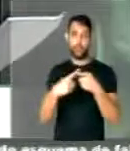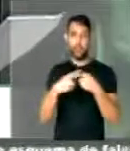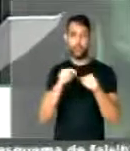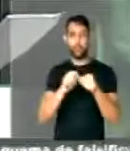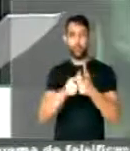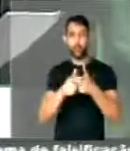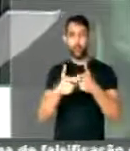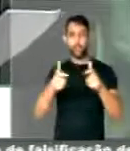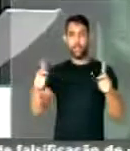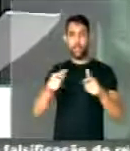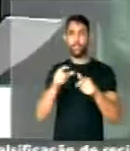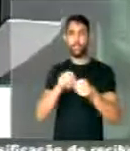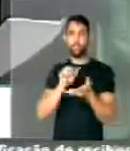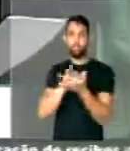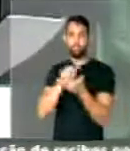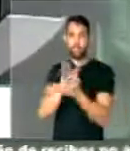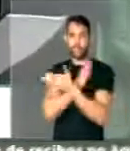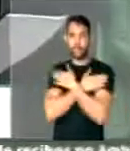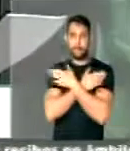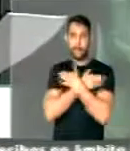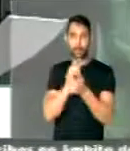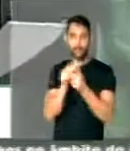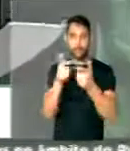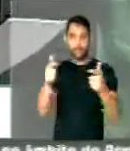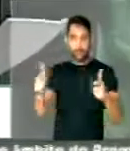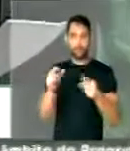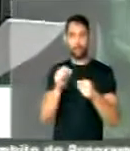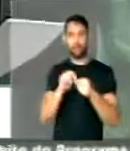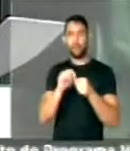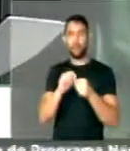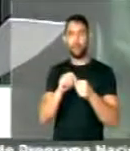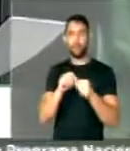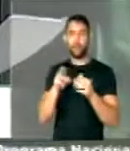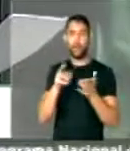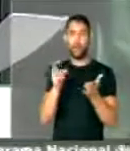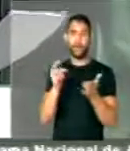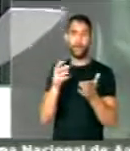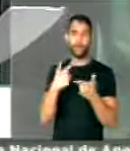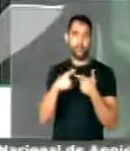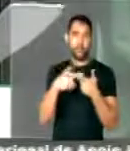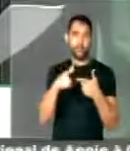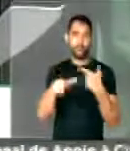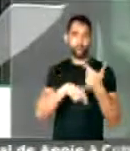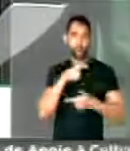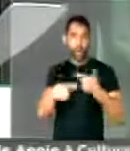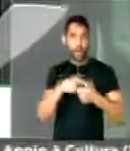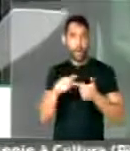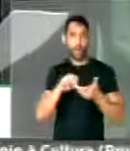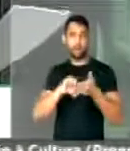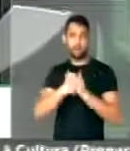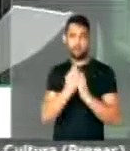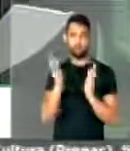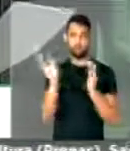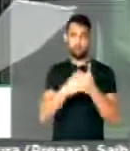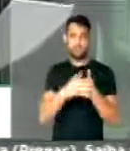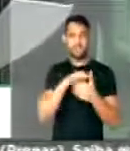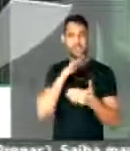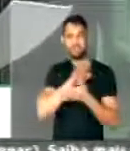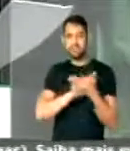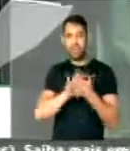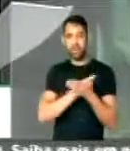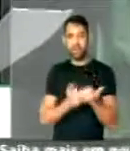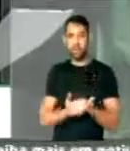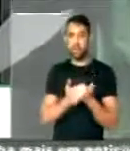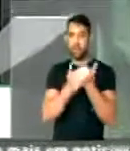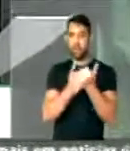desemprego. Com nova deteriorização do mercado de trabalho em 2016 e nada além de um início de